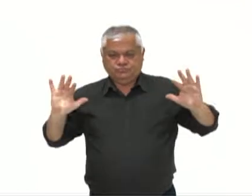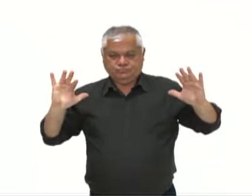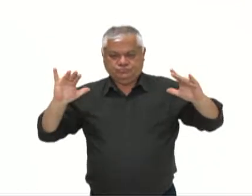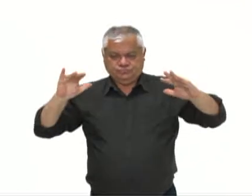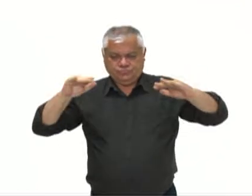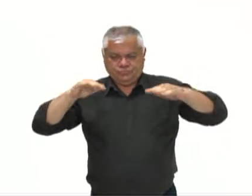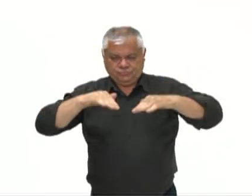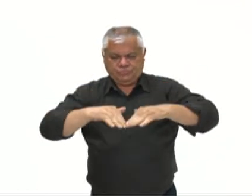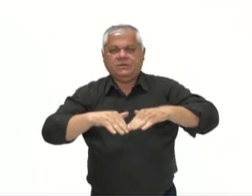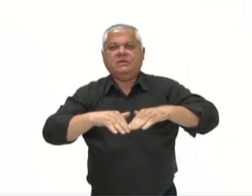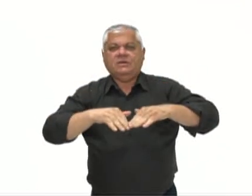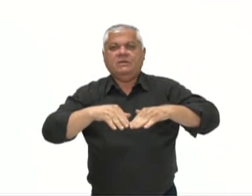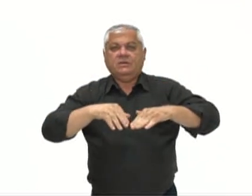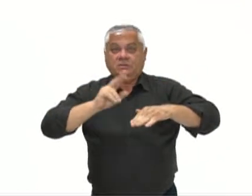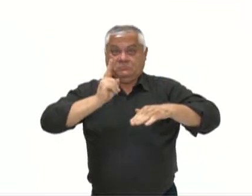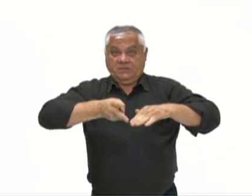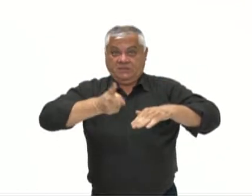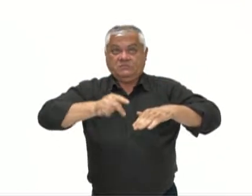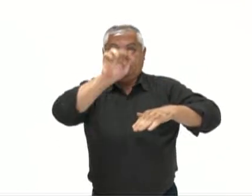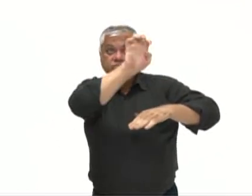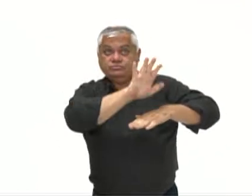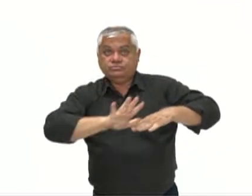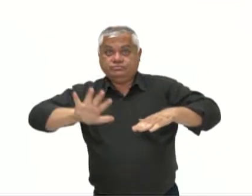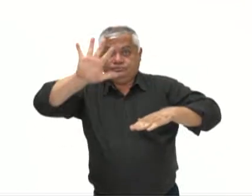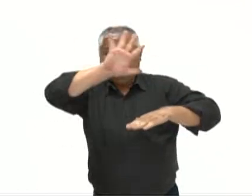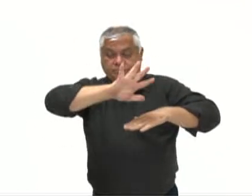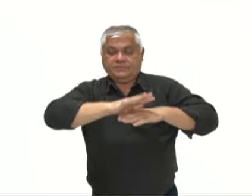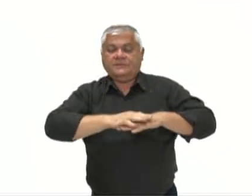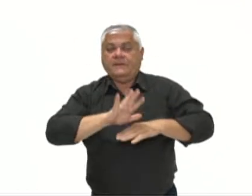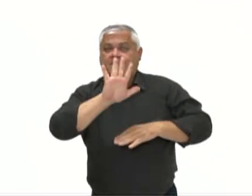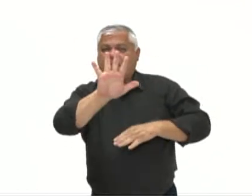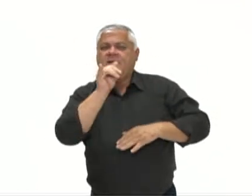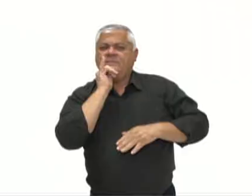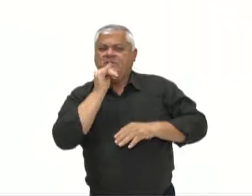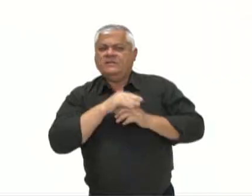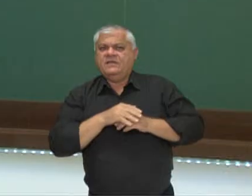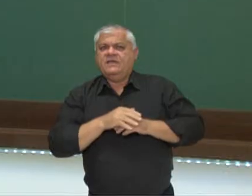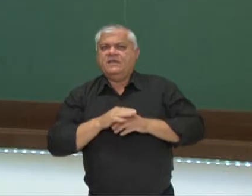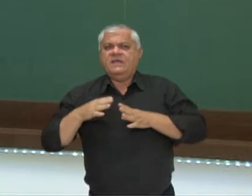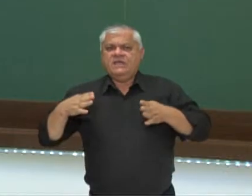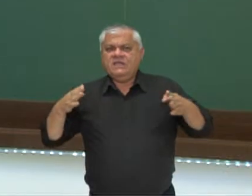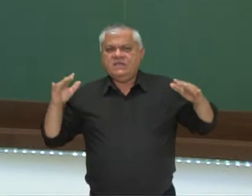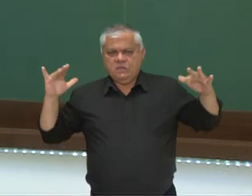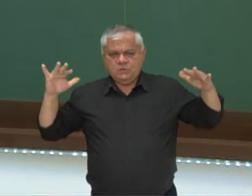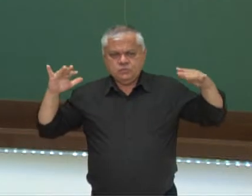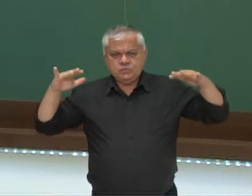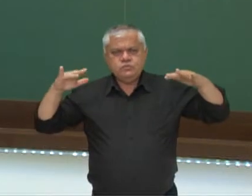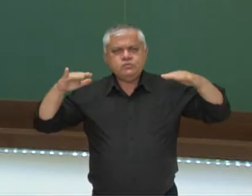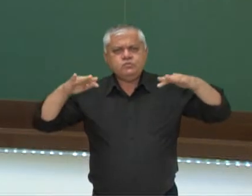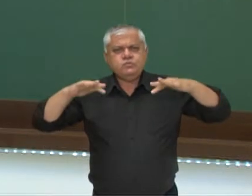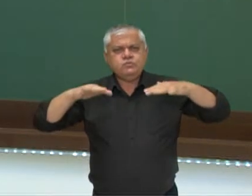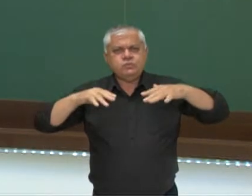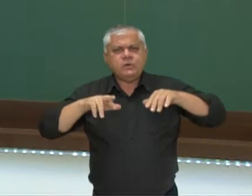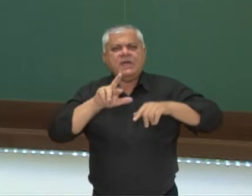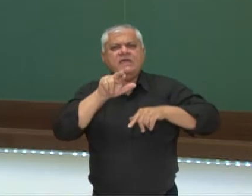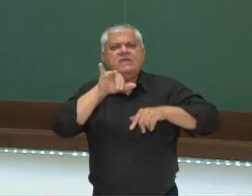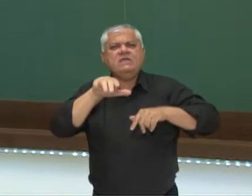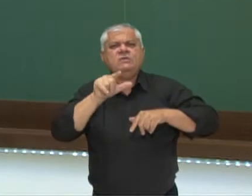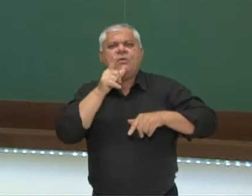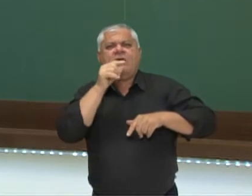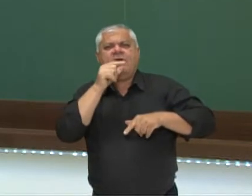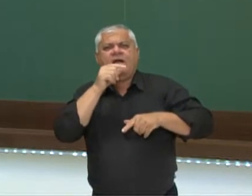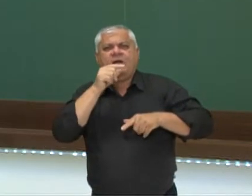em direção ao interior do continente. E vale destacar aqui, quando falamos em rios de planalto, esses rios apresentam águas com